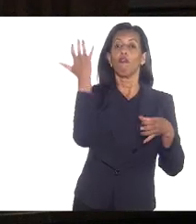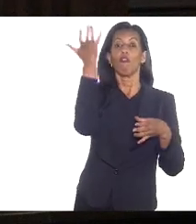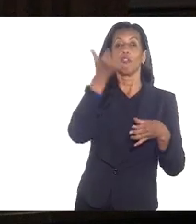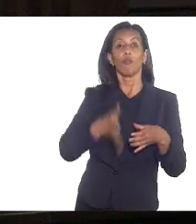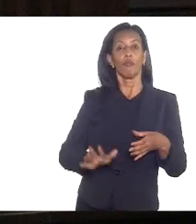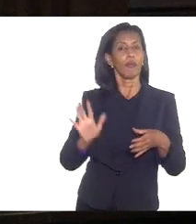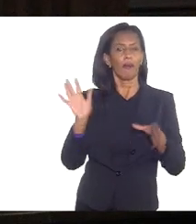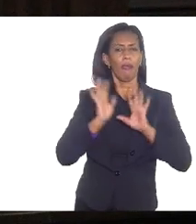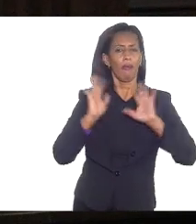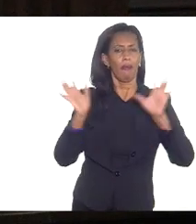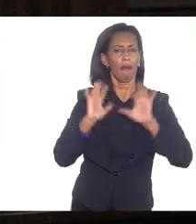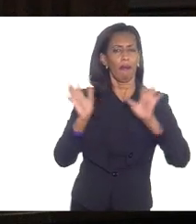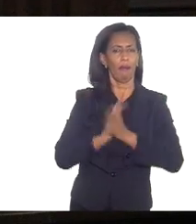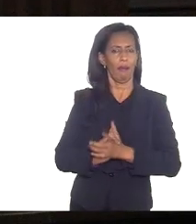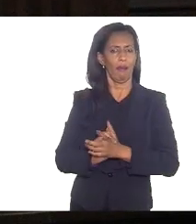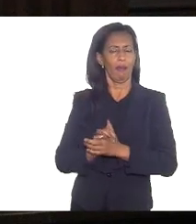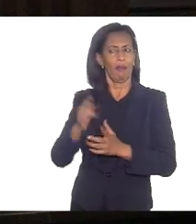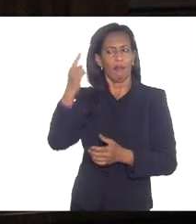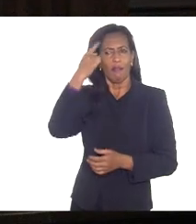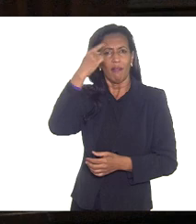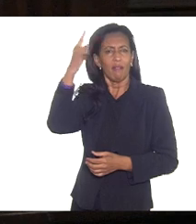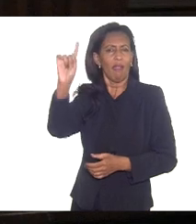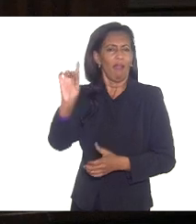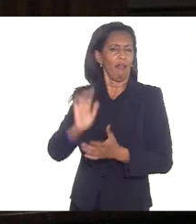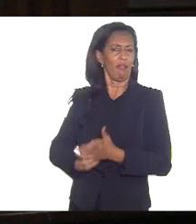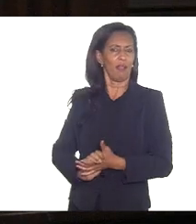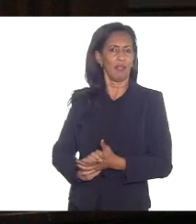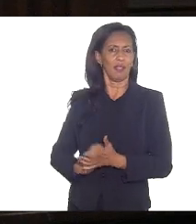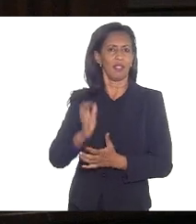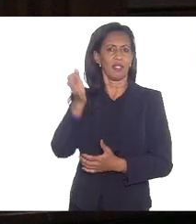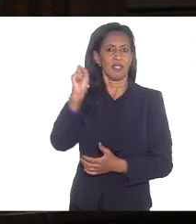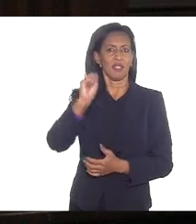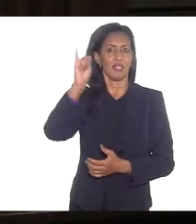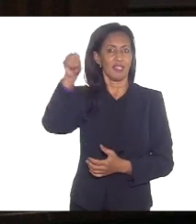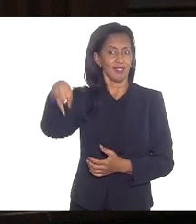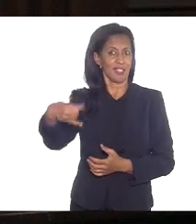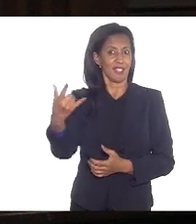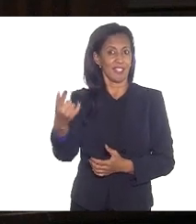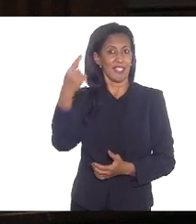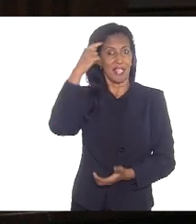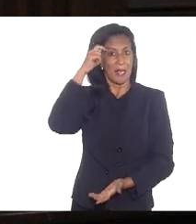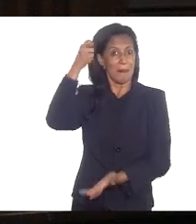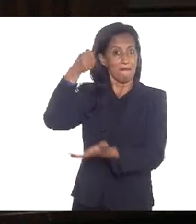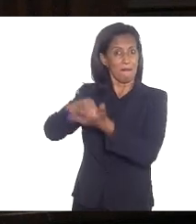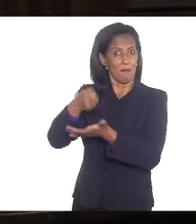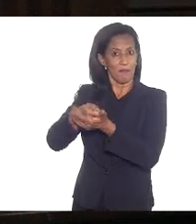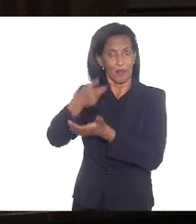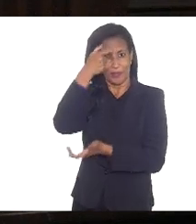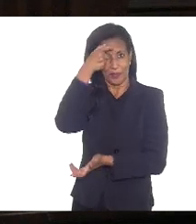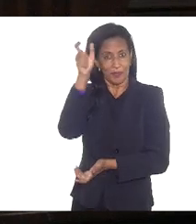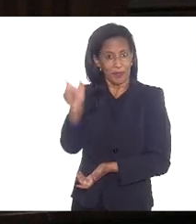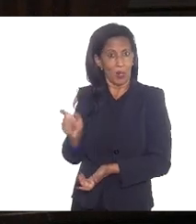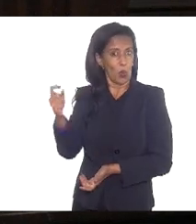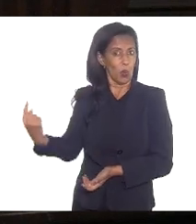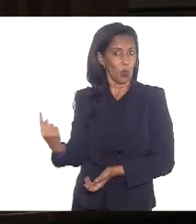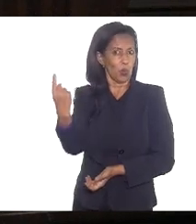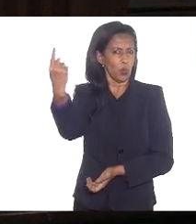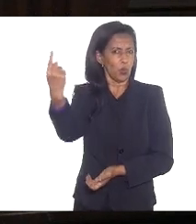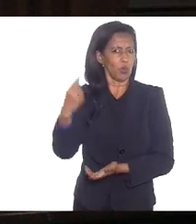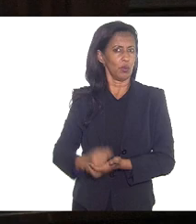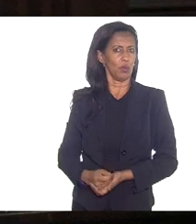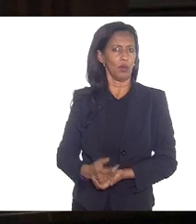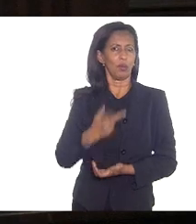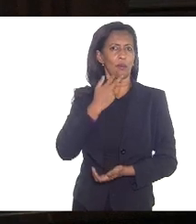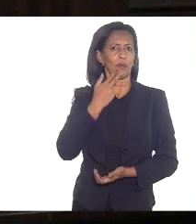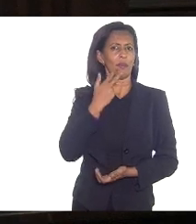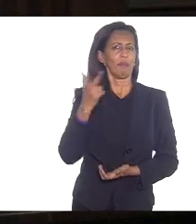a pluralidade de ideias, e sim impor um pensamento único. Para falar